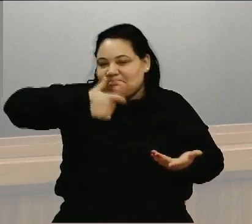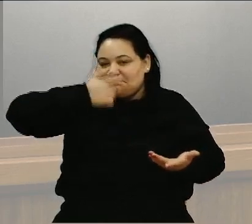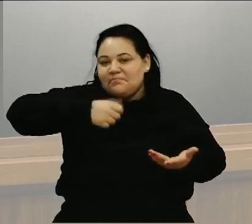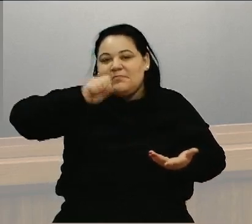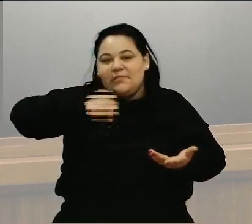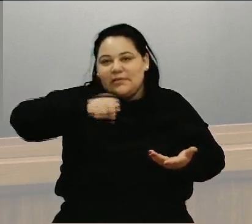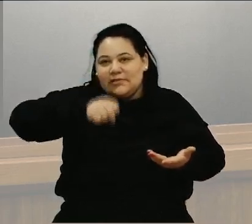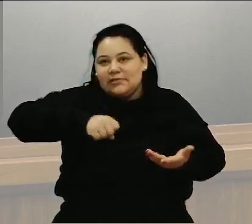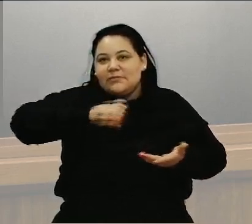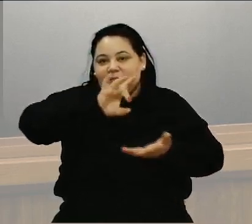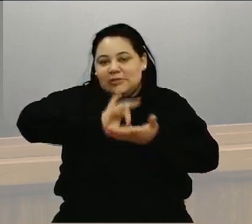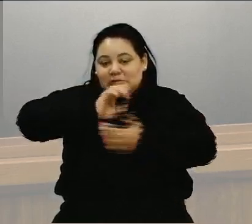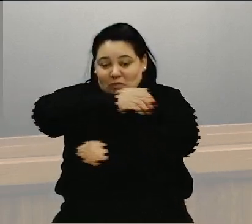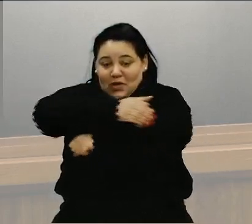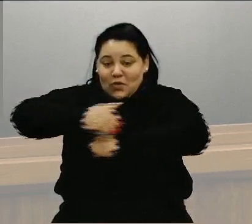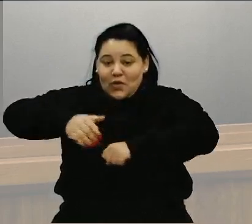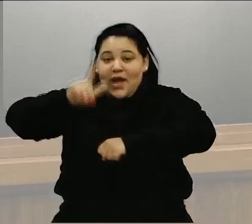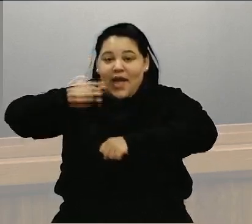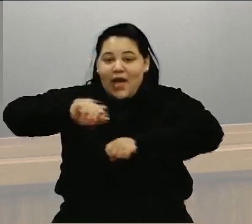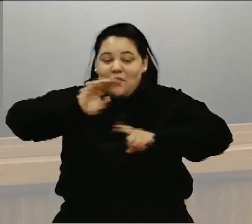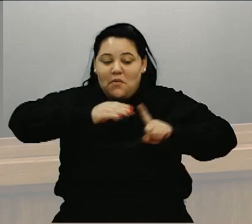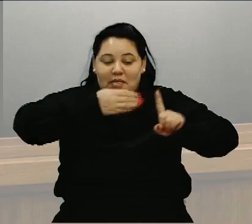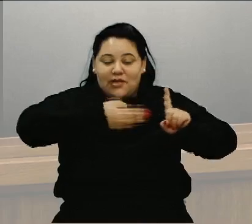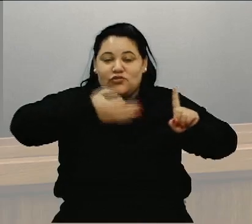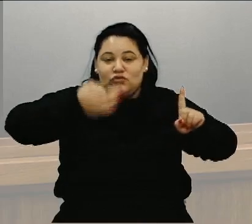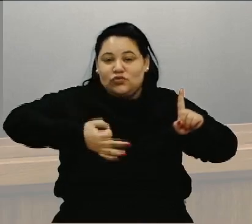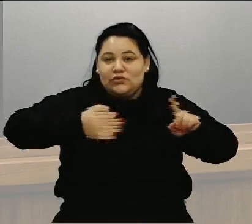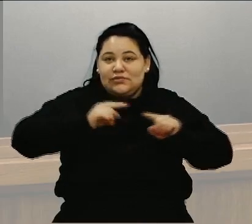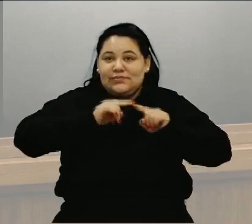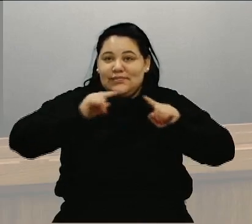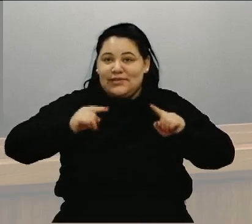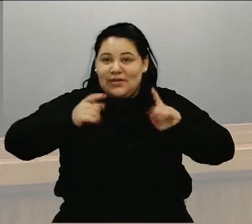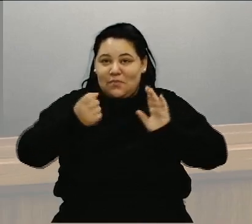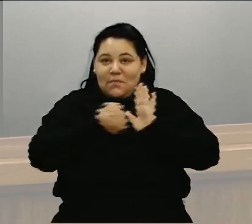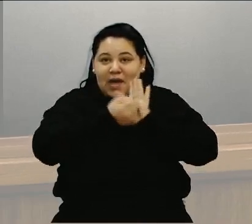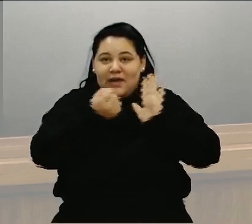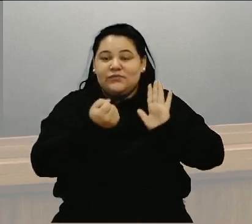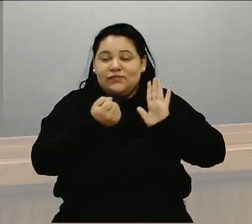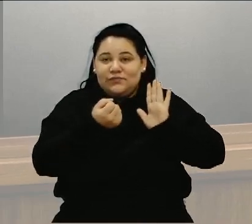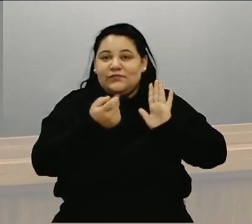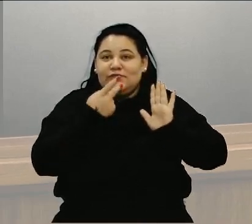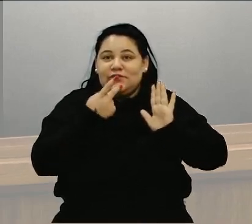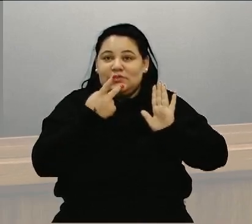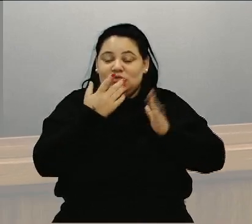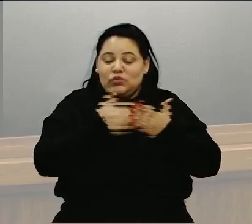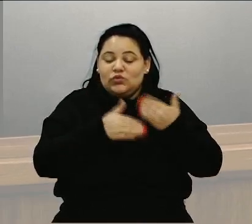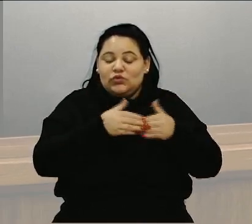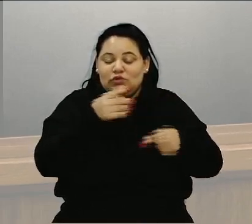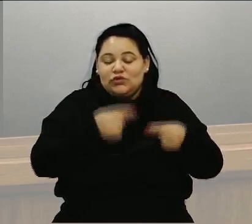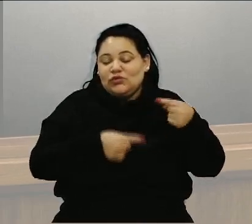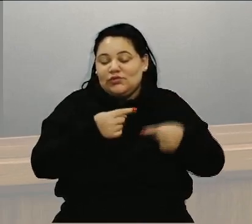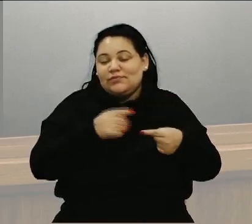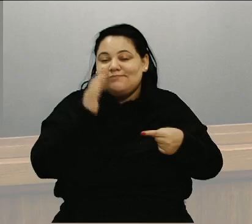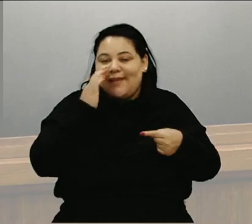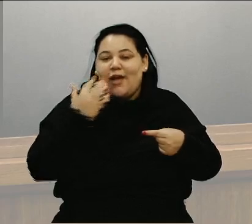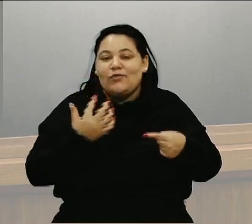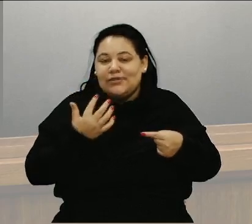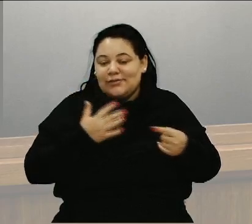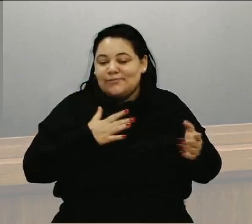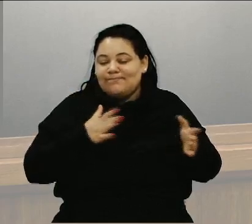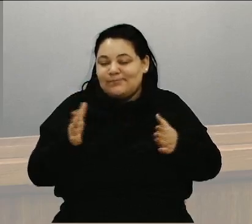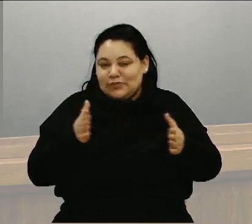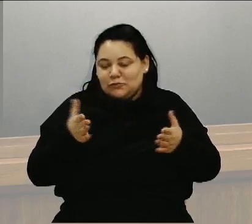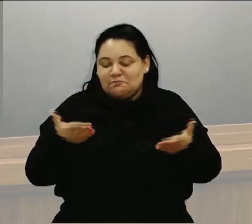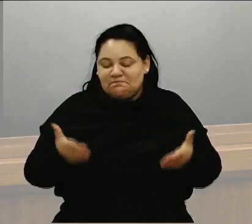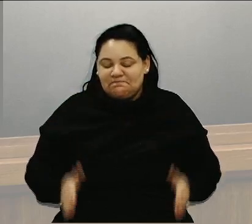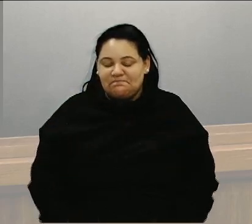de rua, né? É uma homenagem, mas é muito simbólico toda essa discussão que está se fazendo aqui.